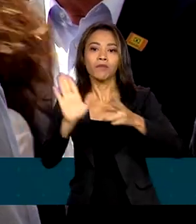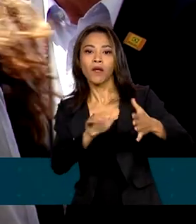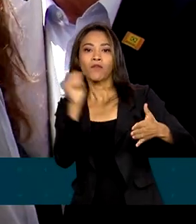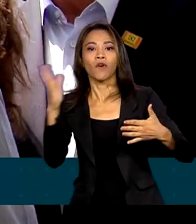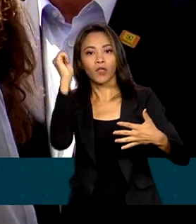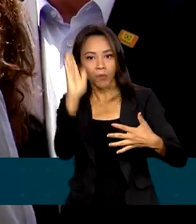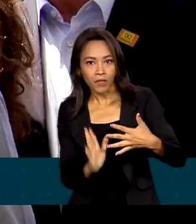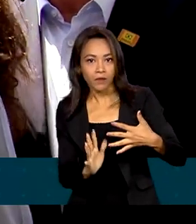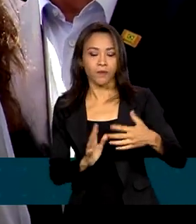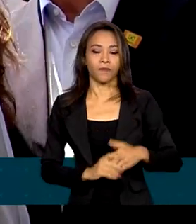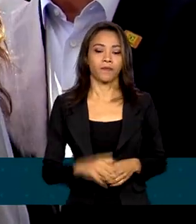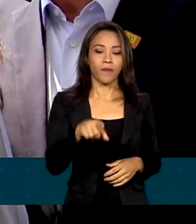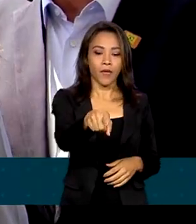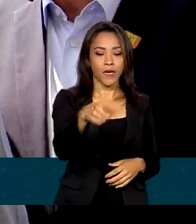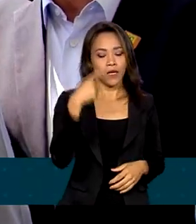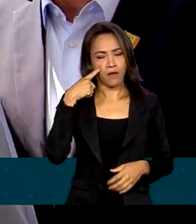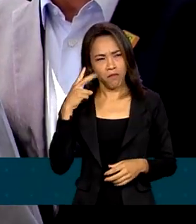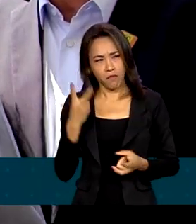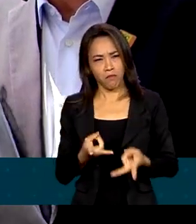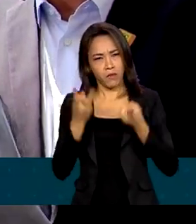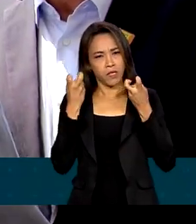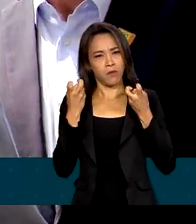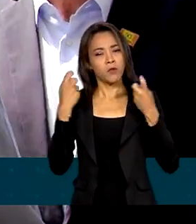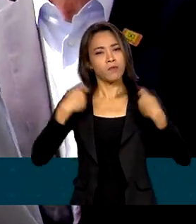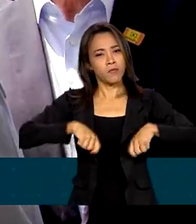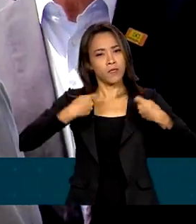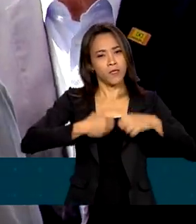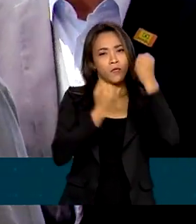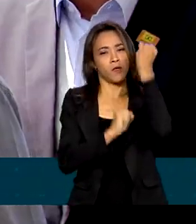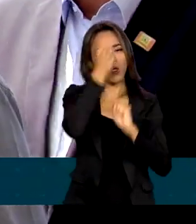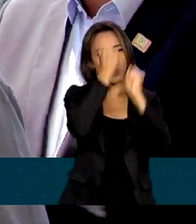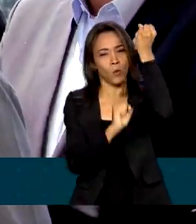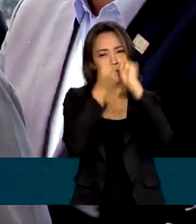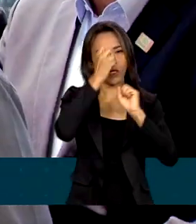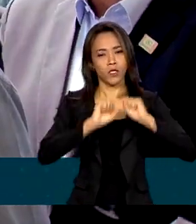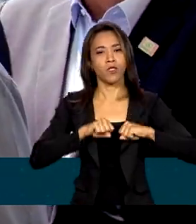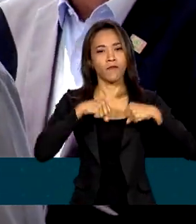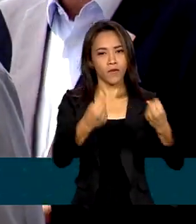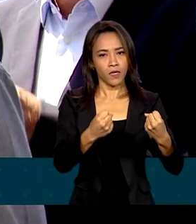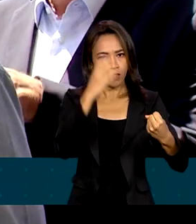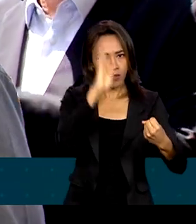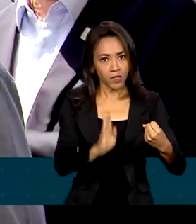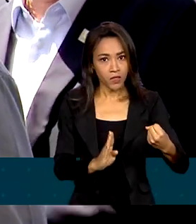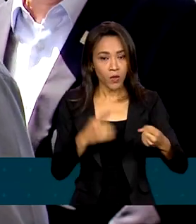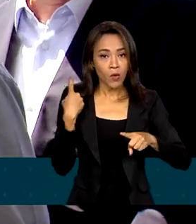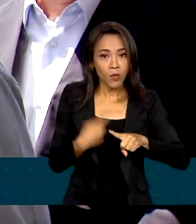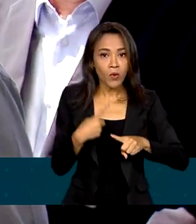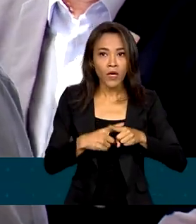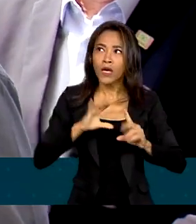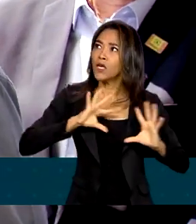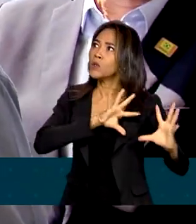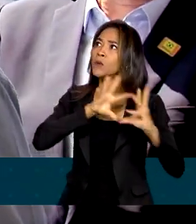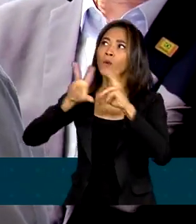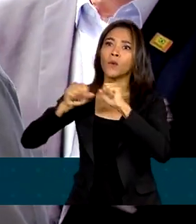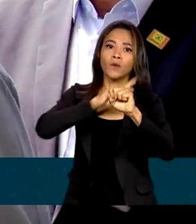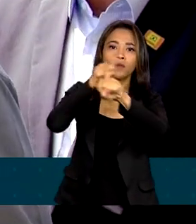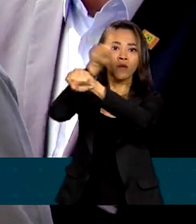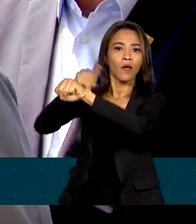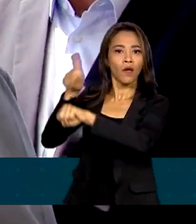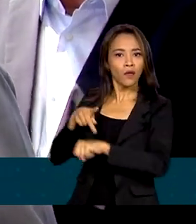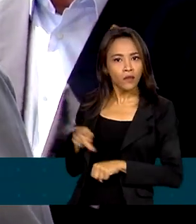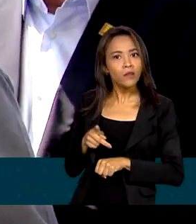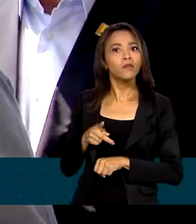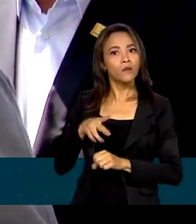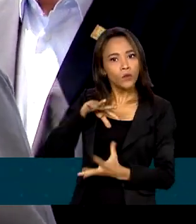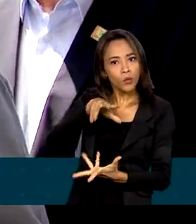quando enxerguei a necessidade de desenvolver uma indústria de defesa no Brasil, é porque em todos os países do mundo, a indústria de defesa,